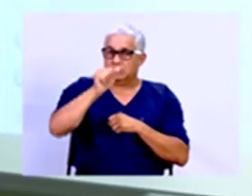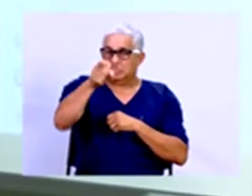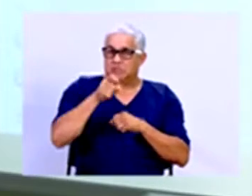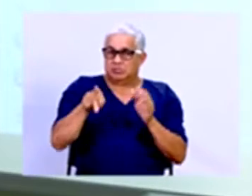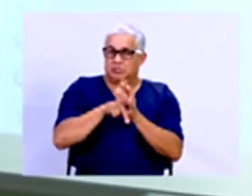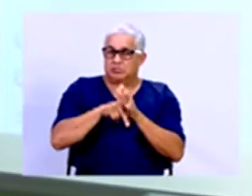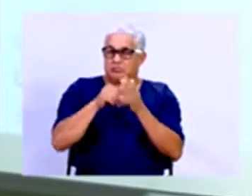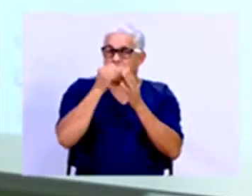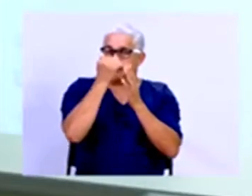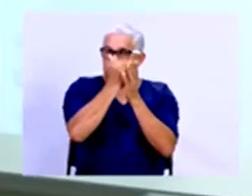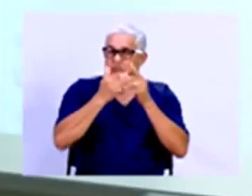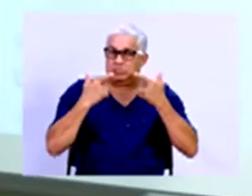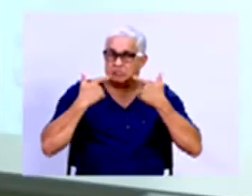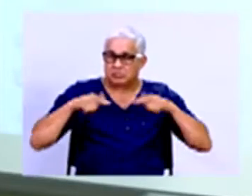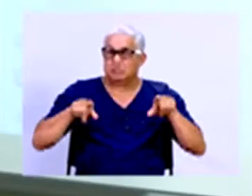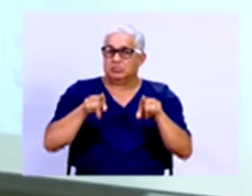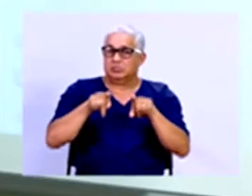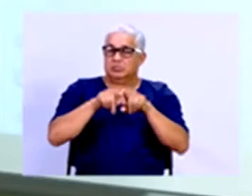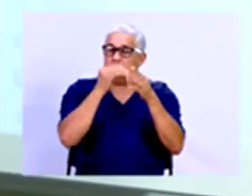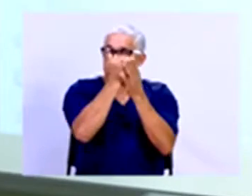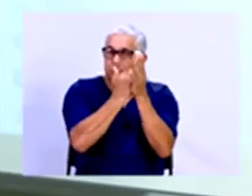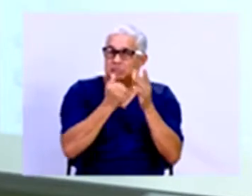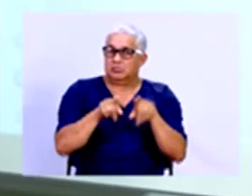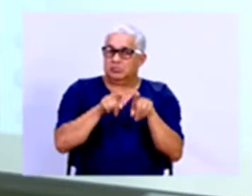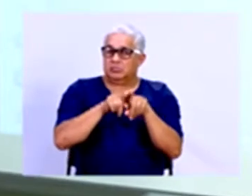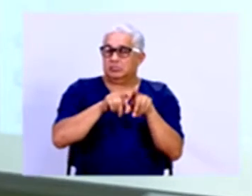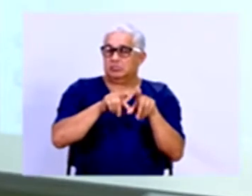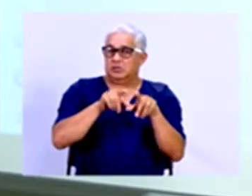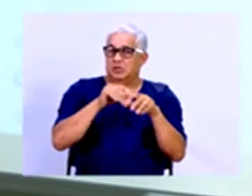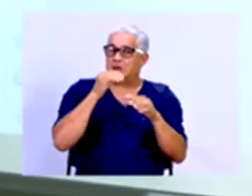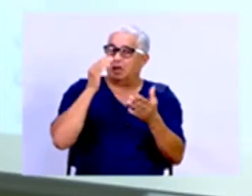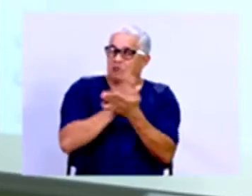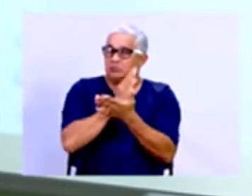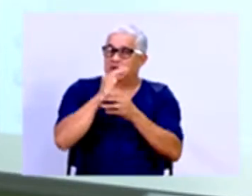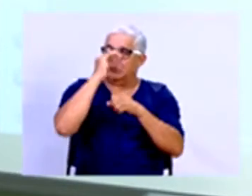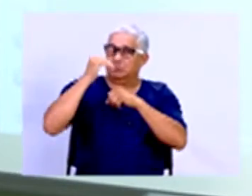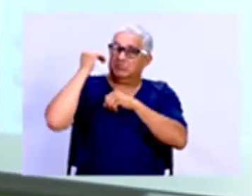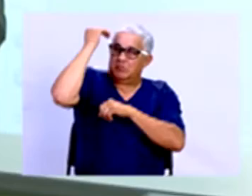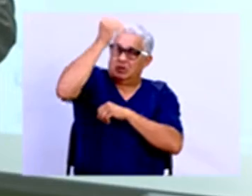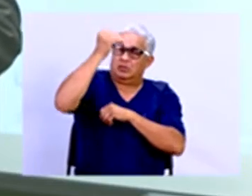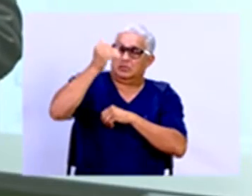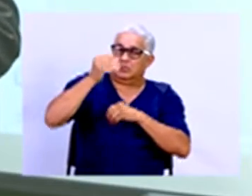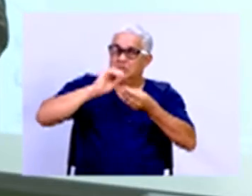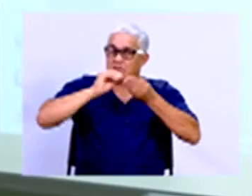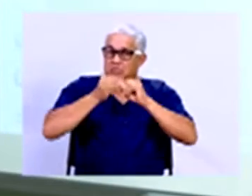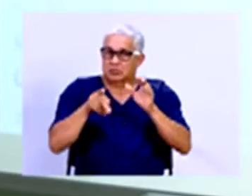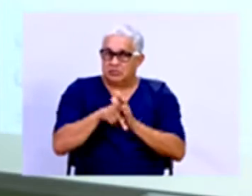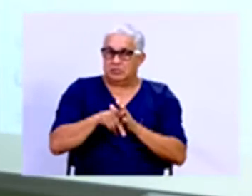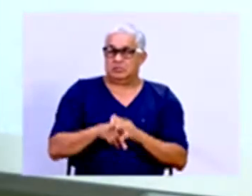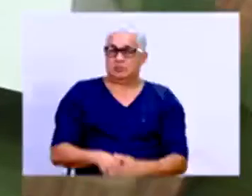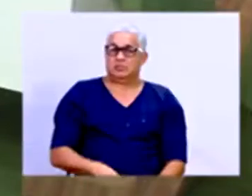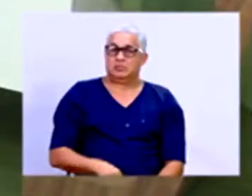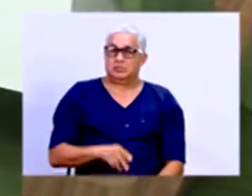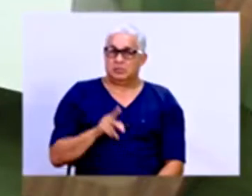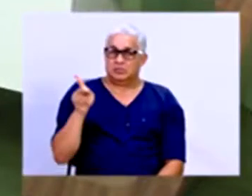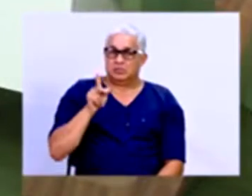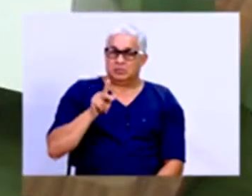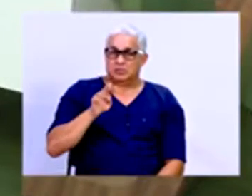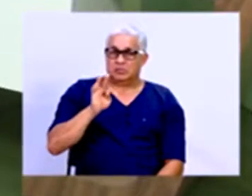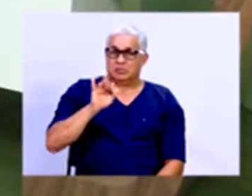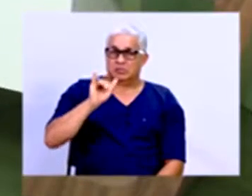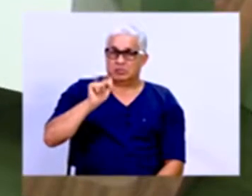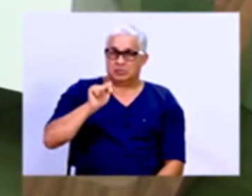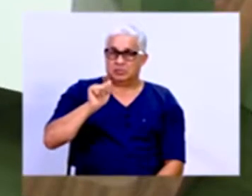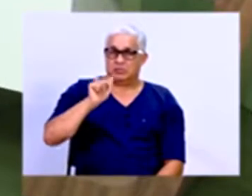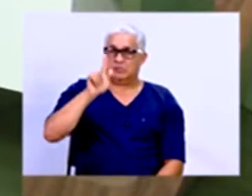de sessões, enfim, as partes um pouquinho mais avançadas em integração com bancos de dados, né? Professor Tiago, hoje